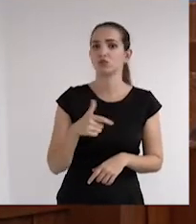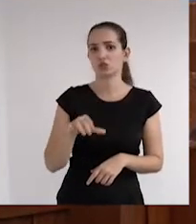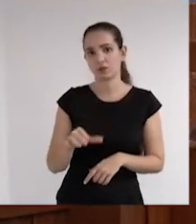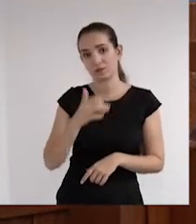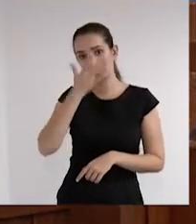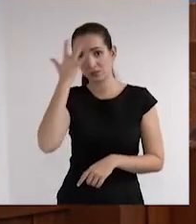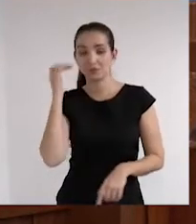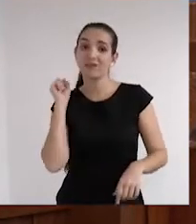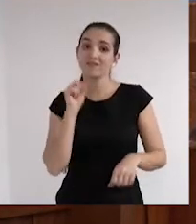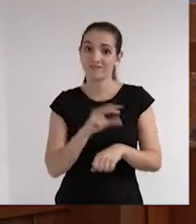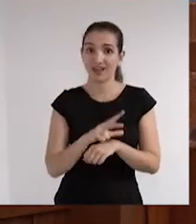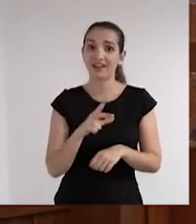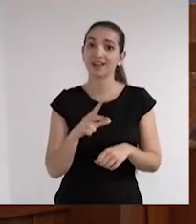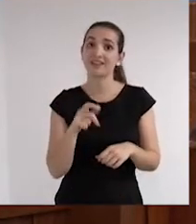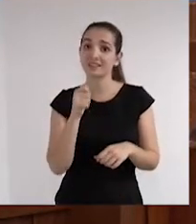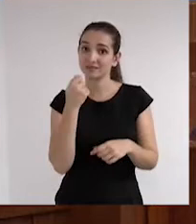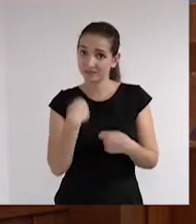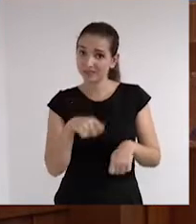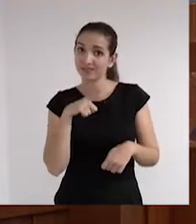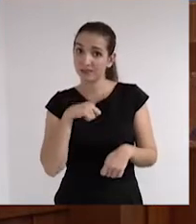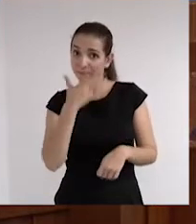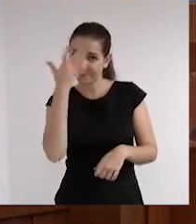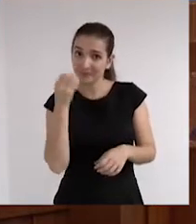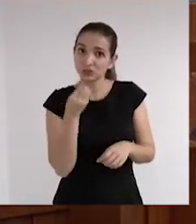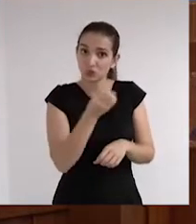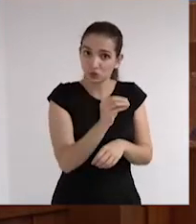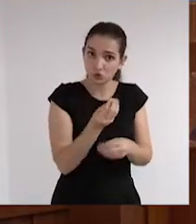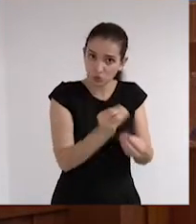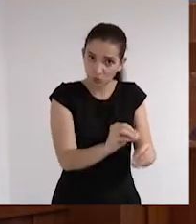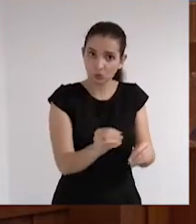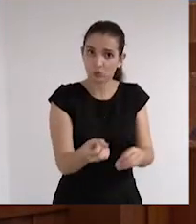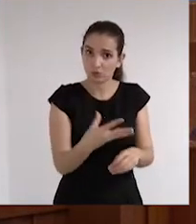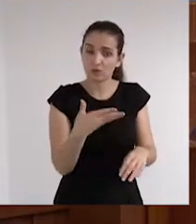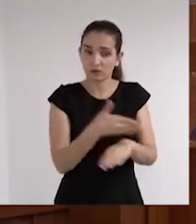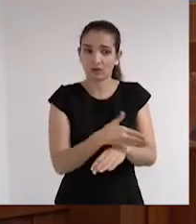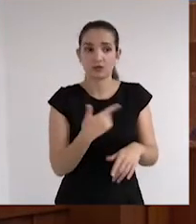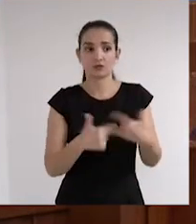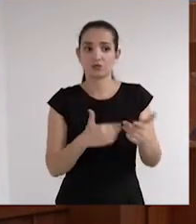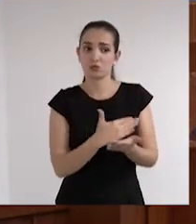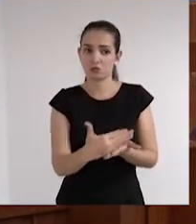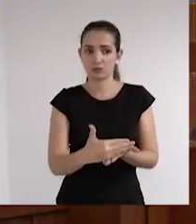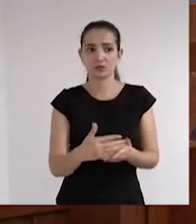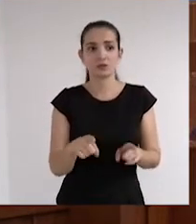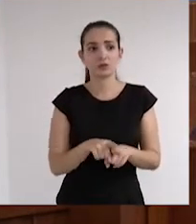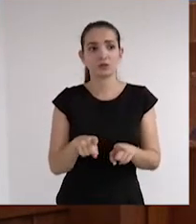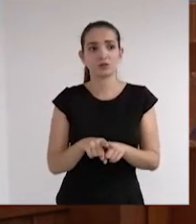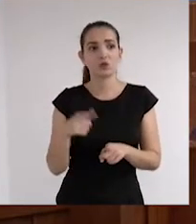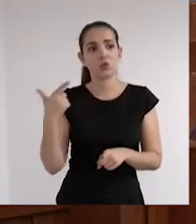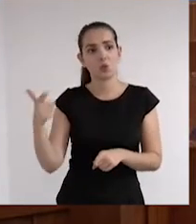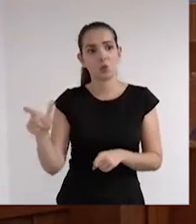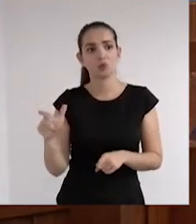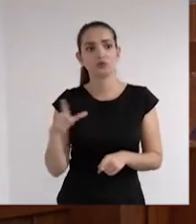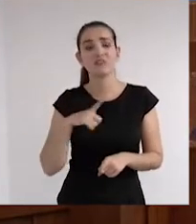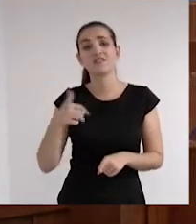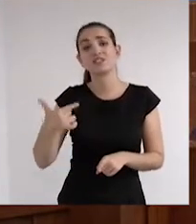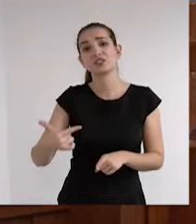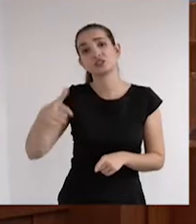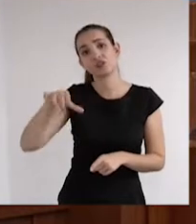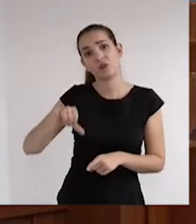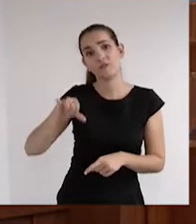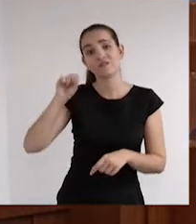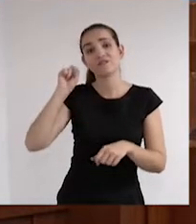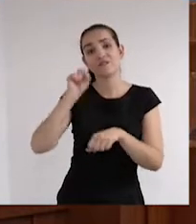vacâncias. No cargo de fiscal, no cargo de auditor, aliás, 29 cargos vagos, daqueles